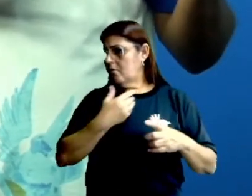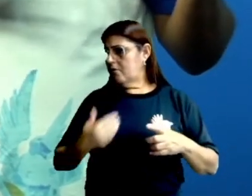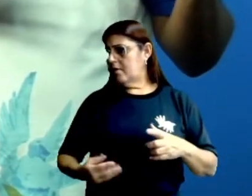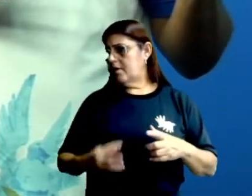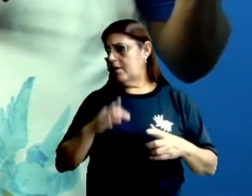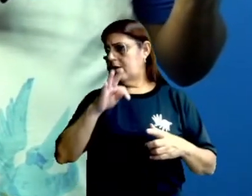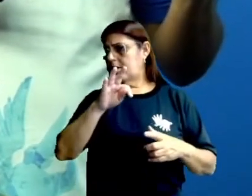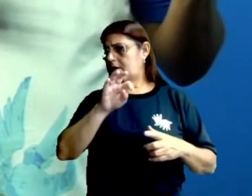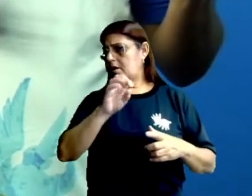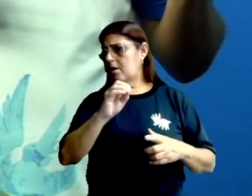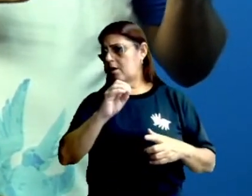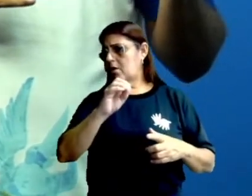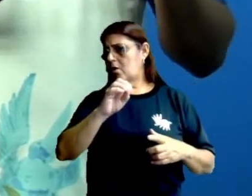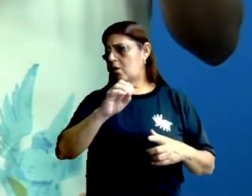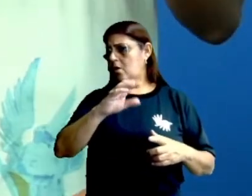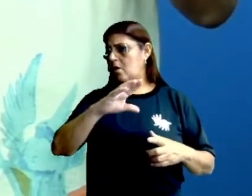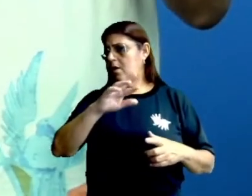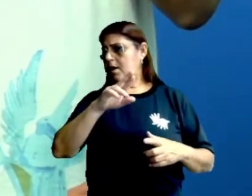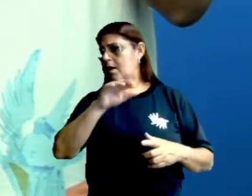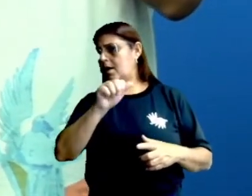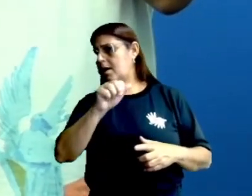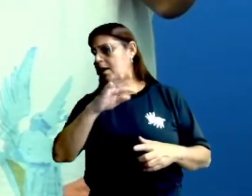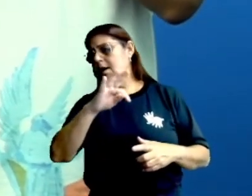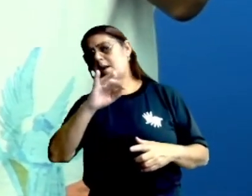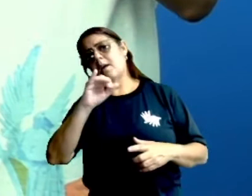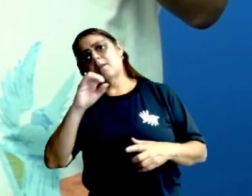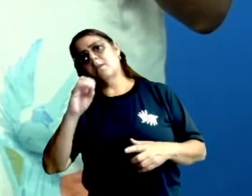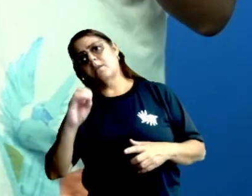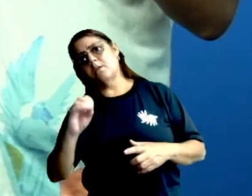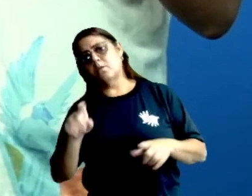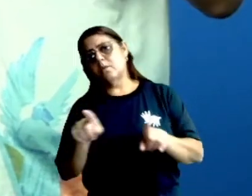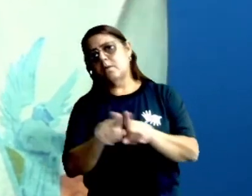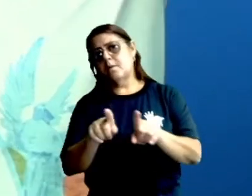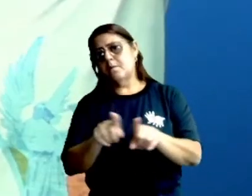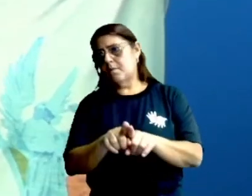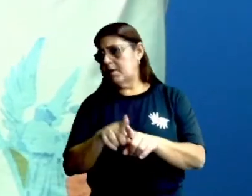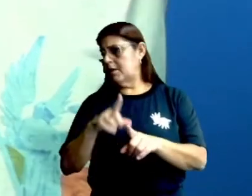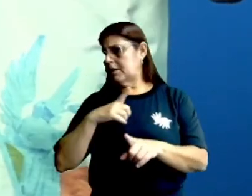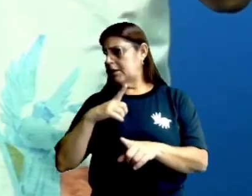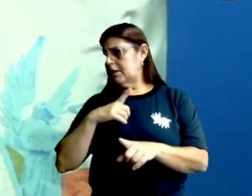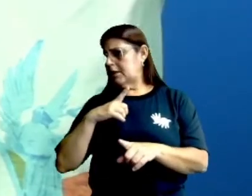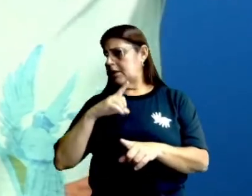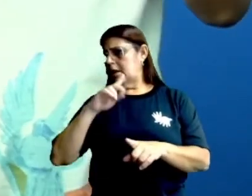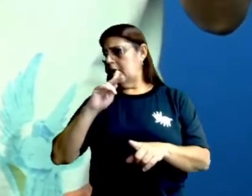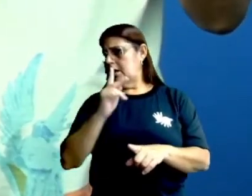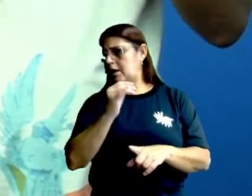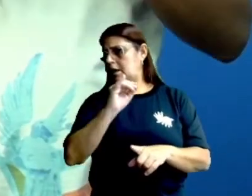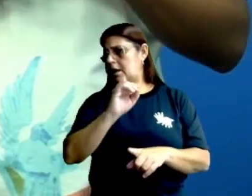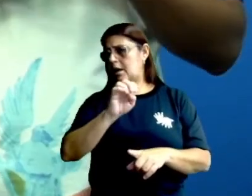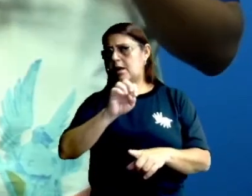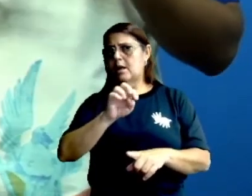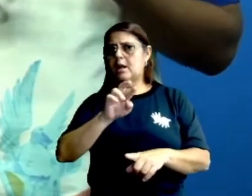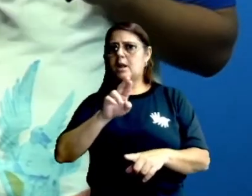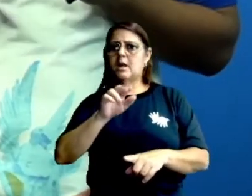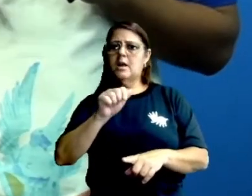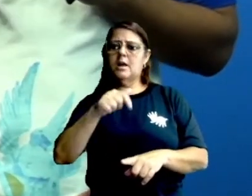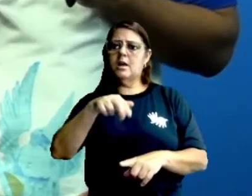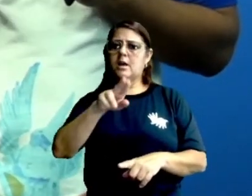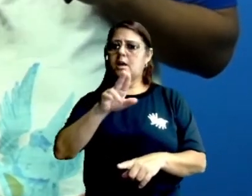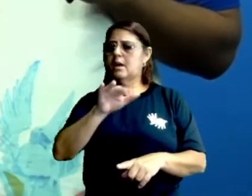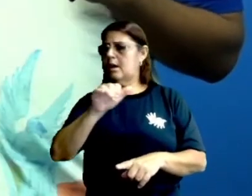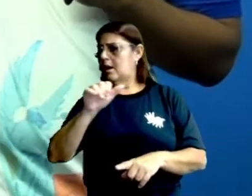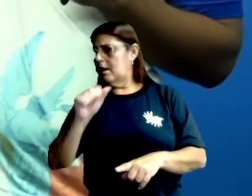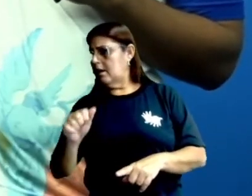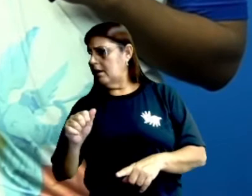teocrático, como eu já estava falando para vocês anteriormente. E além de ter um governo teocrático, tinha uma hierarquia social muito grande. O que é que isso significa